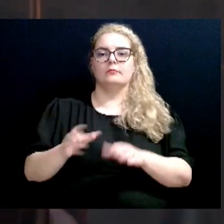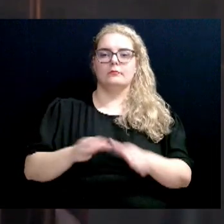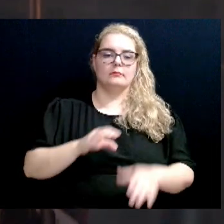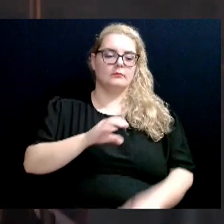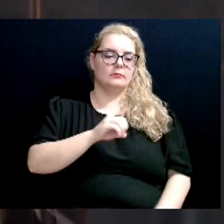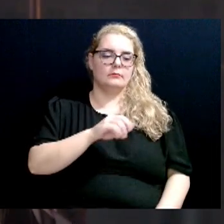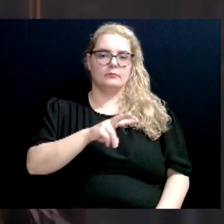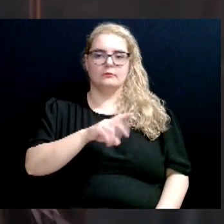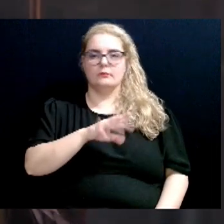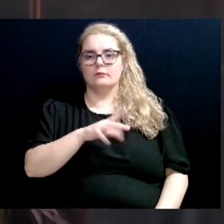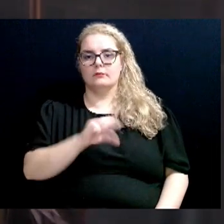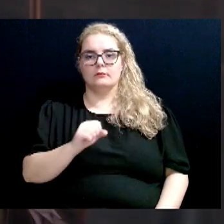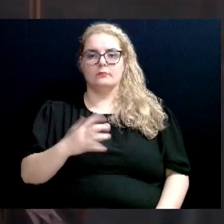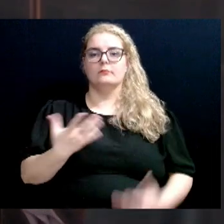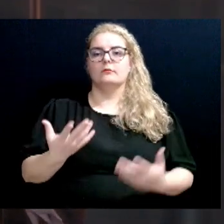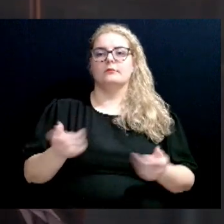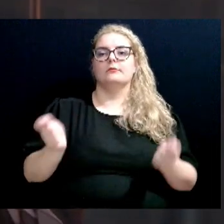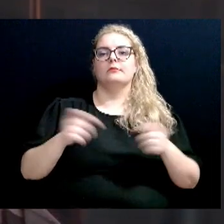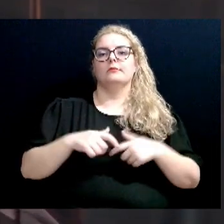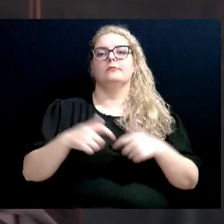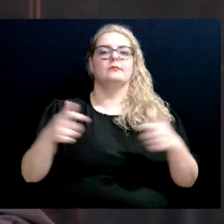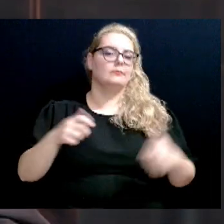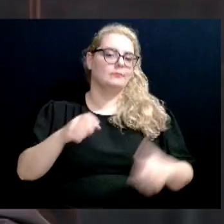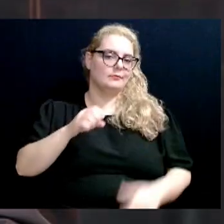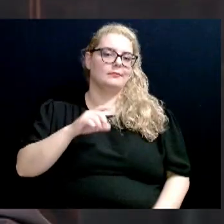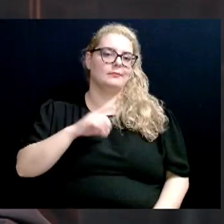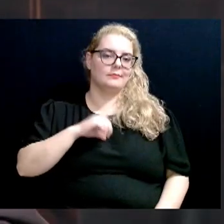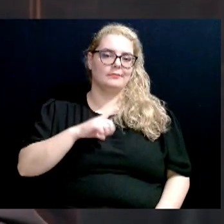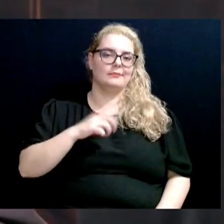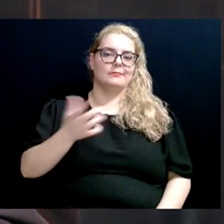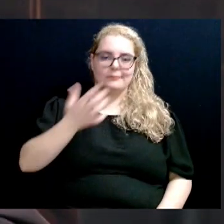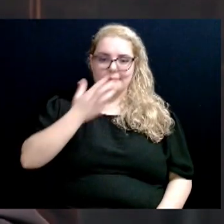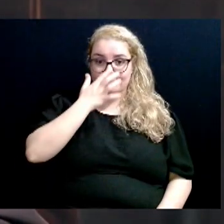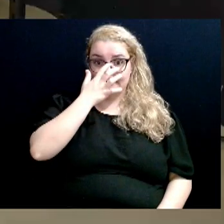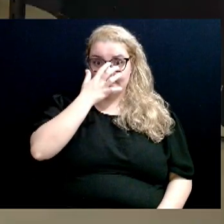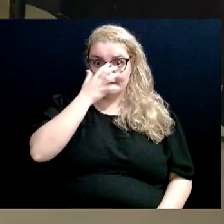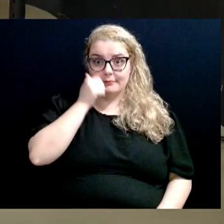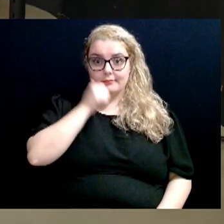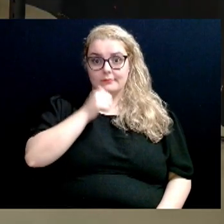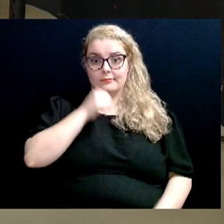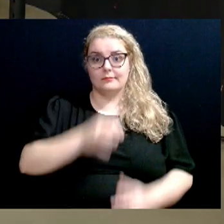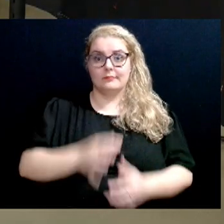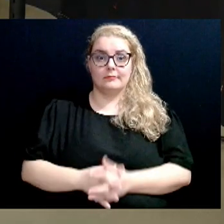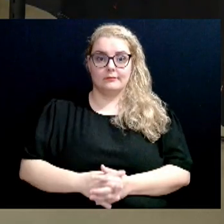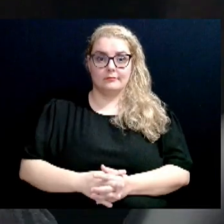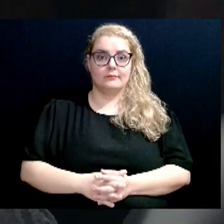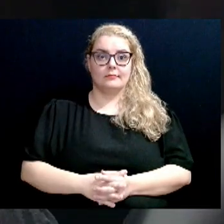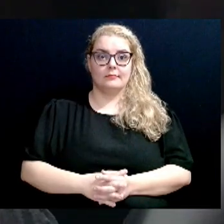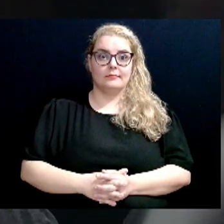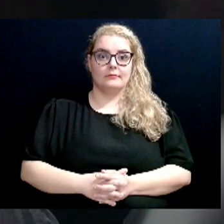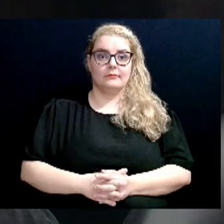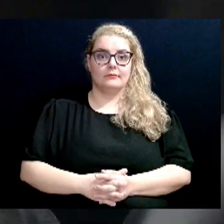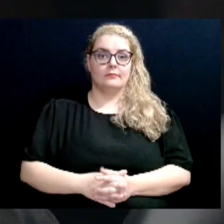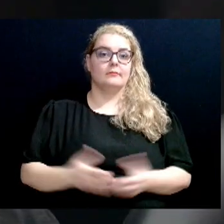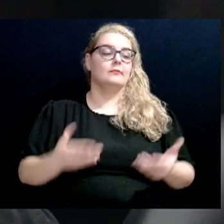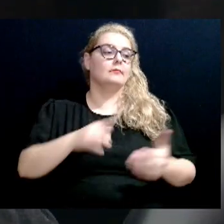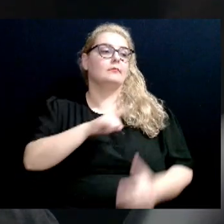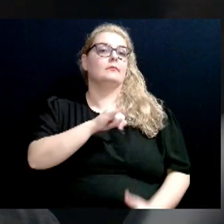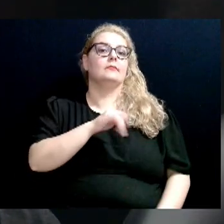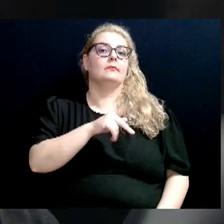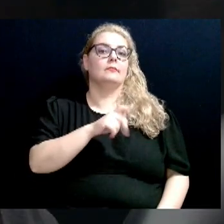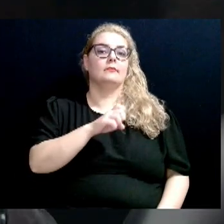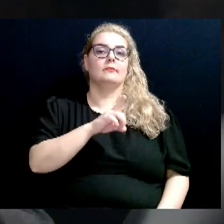vamos potencializar o que tem na mulher ali. Agora tá bem na hype o lipedema, né? Verdade. Essa